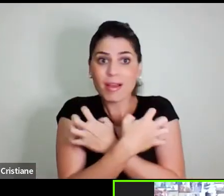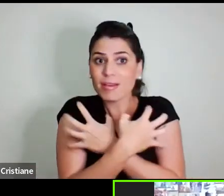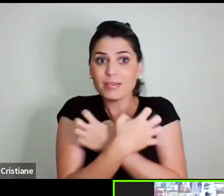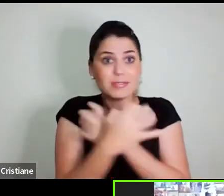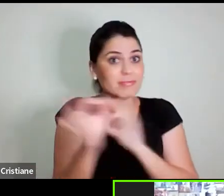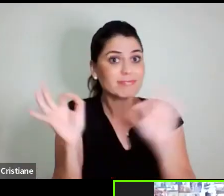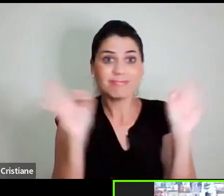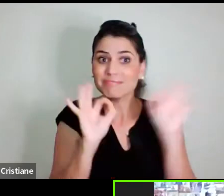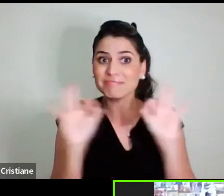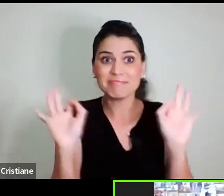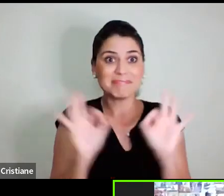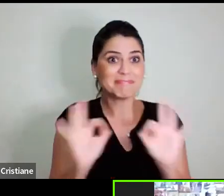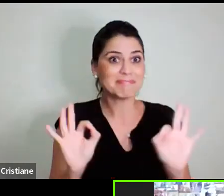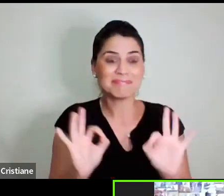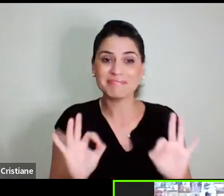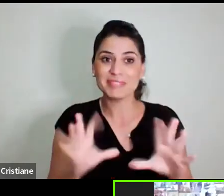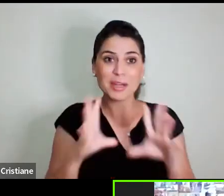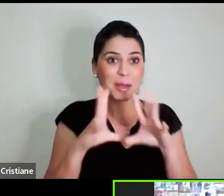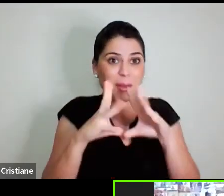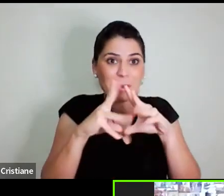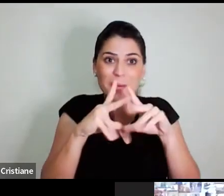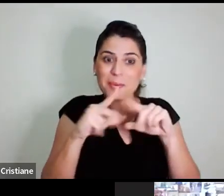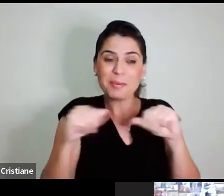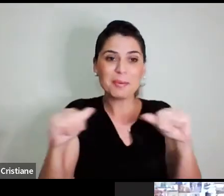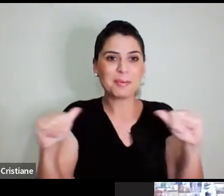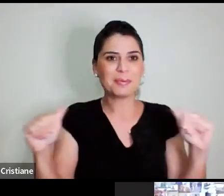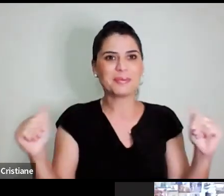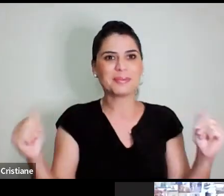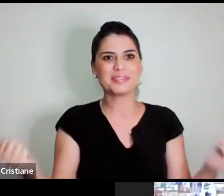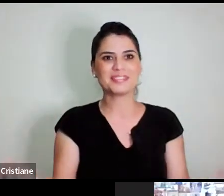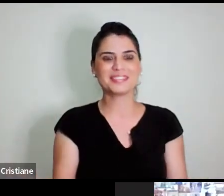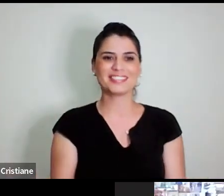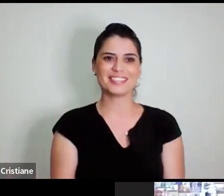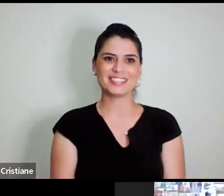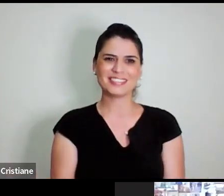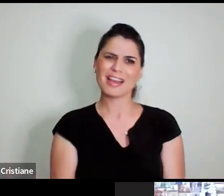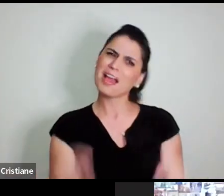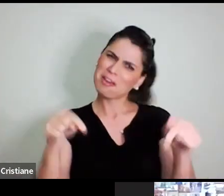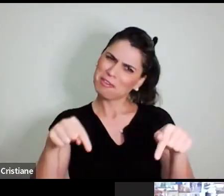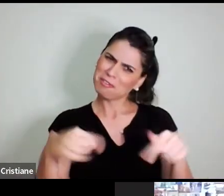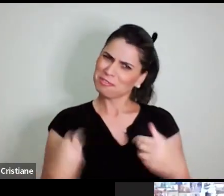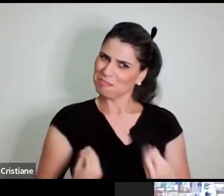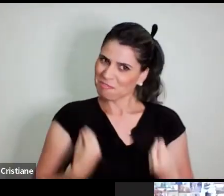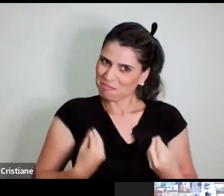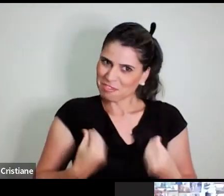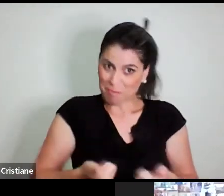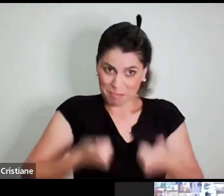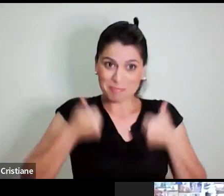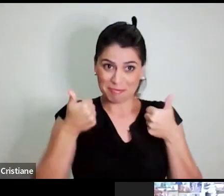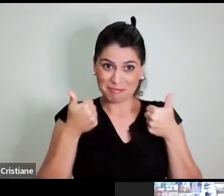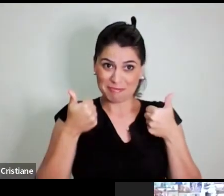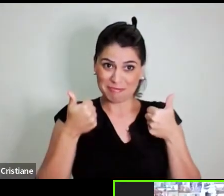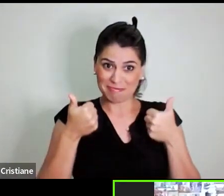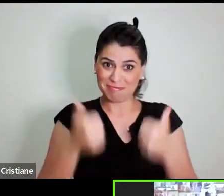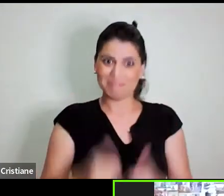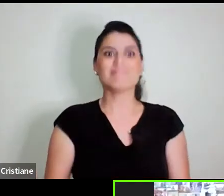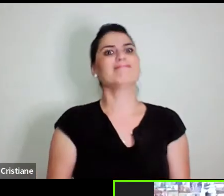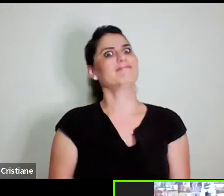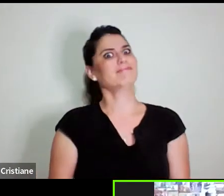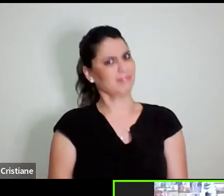dos produtos que antes fazia eu passar mal. Hoje você tem qualidade de vida, Nazaré? Ah,